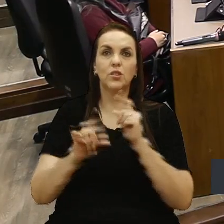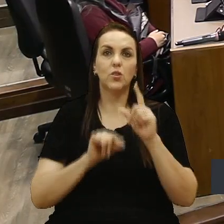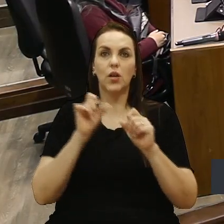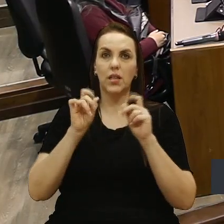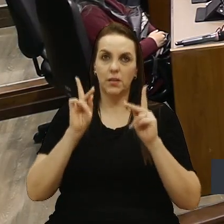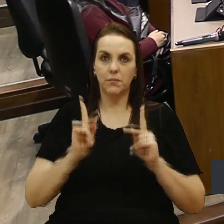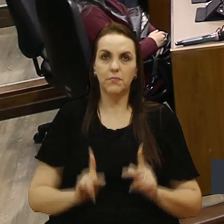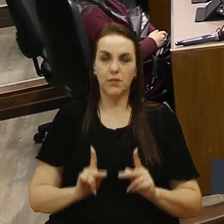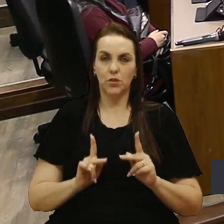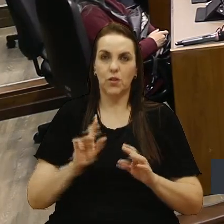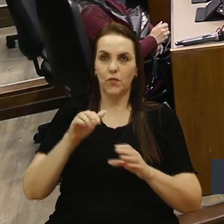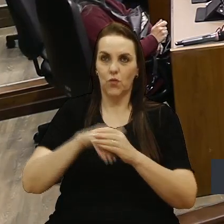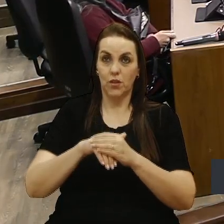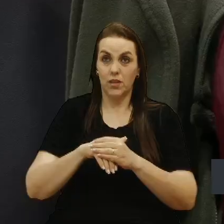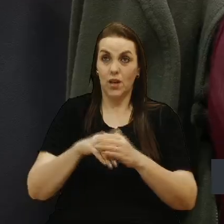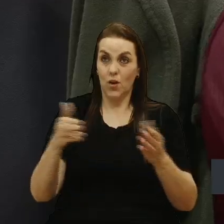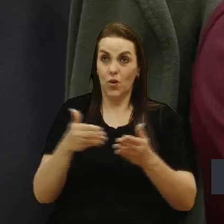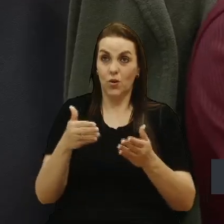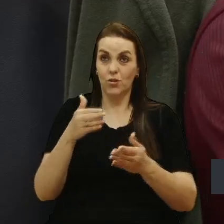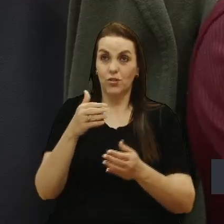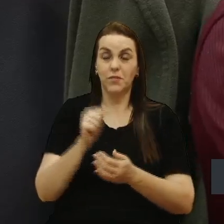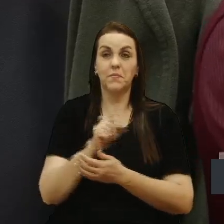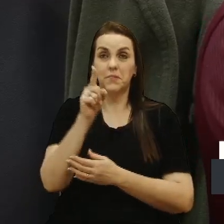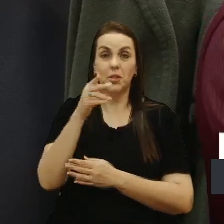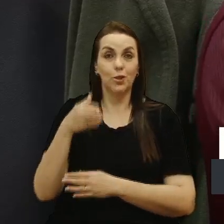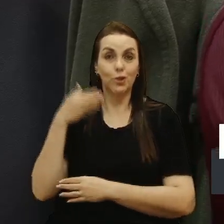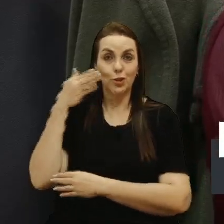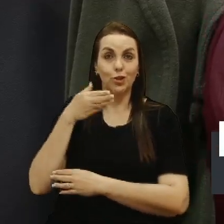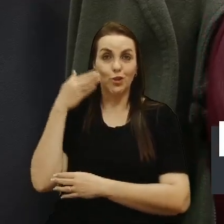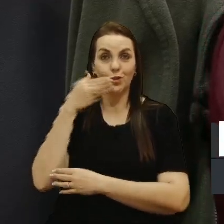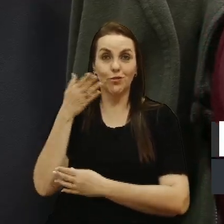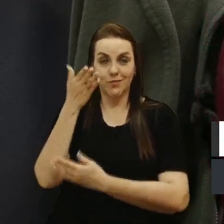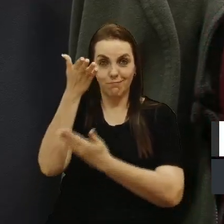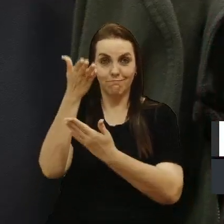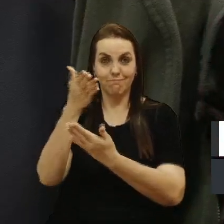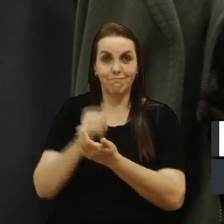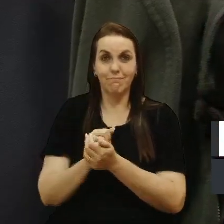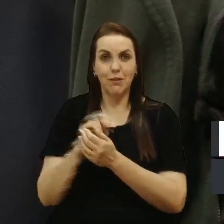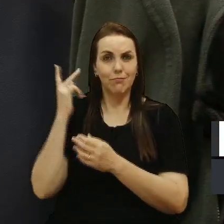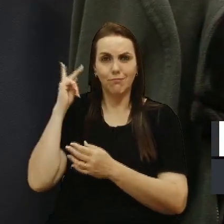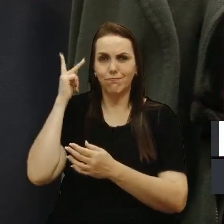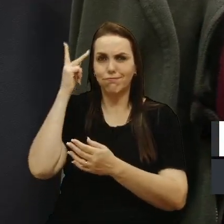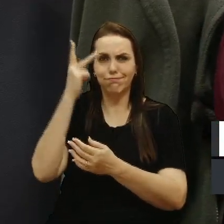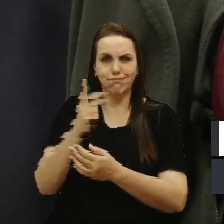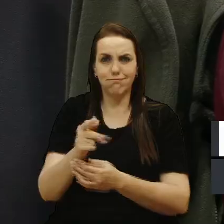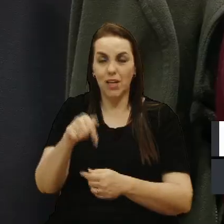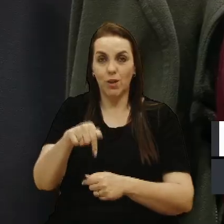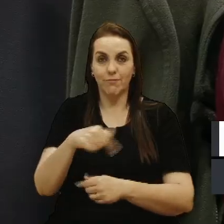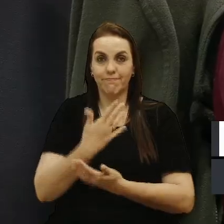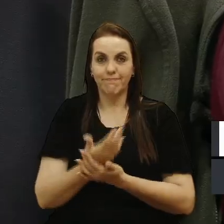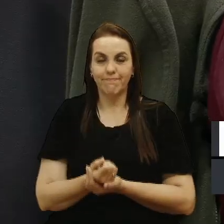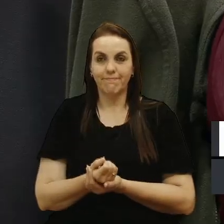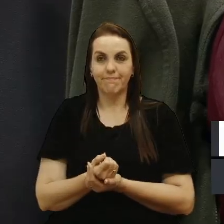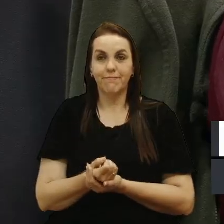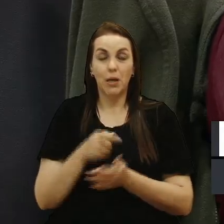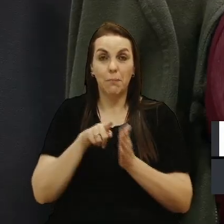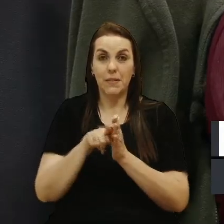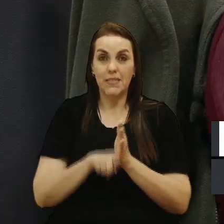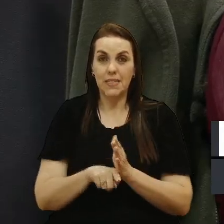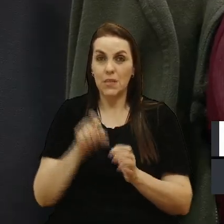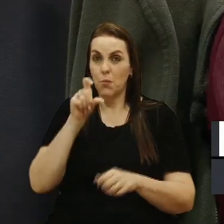no dia de hoje, eu votaria no senhor. O seu discurso hoje me contemplou de toda a história que eu estive aqui, porque saiu uma pesquisa recente